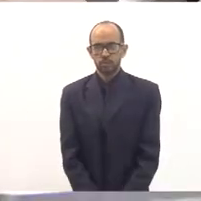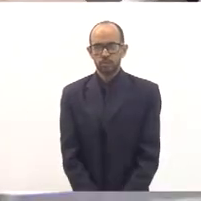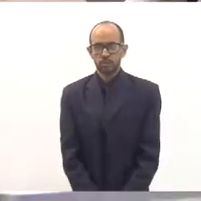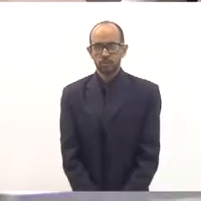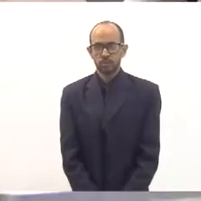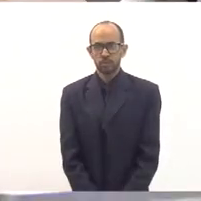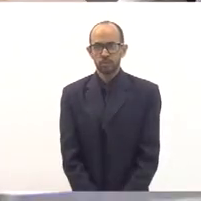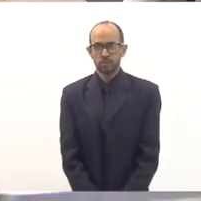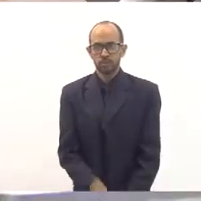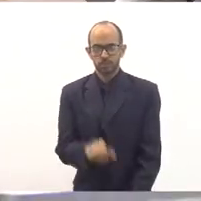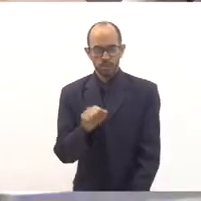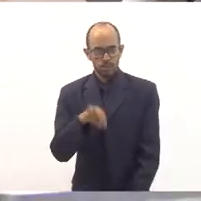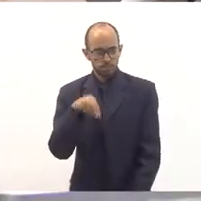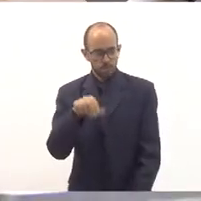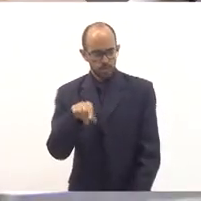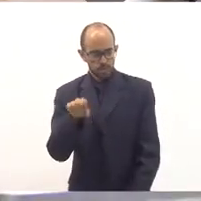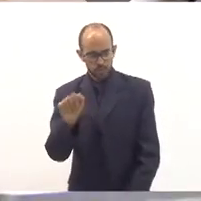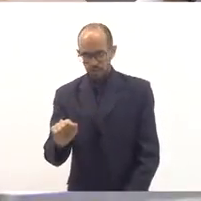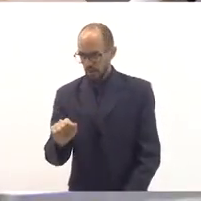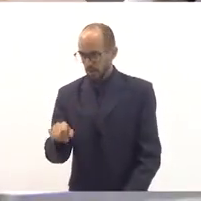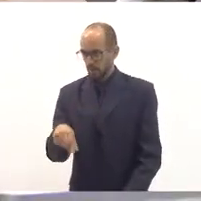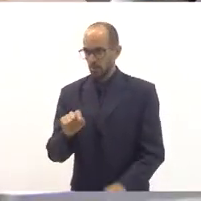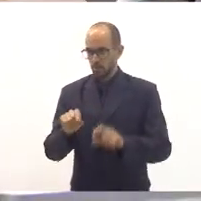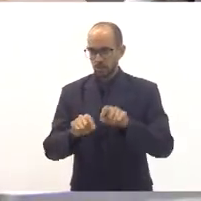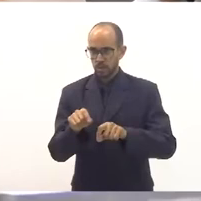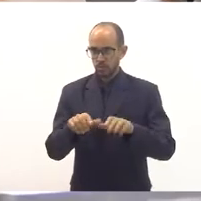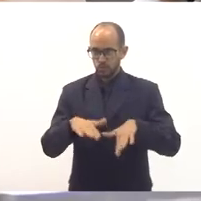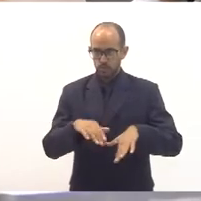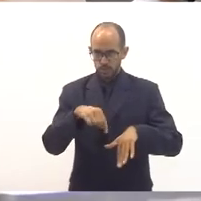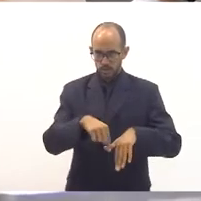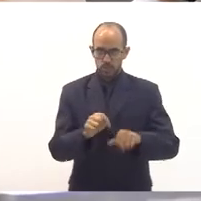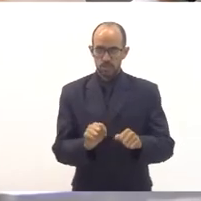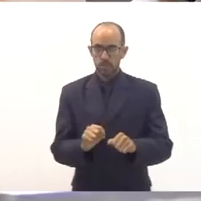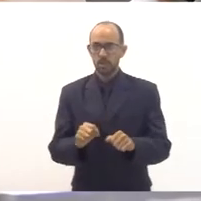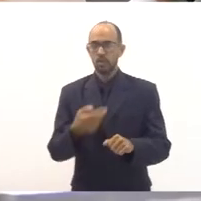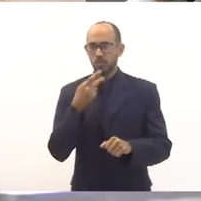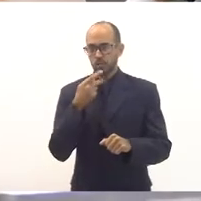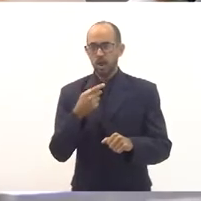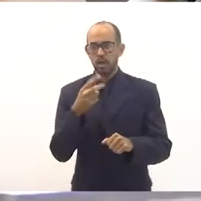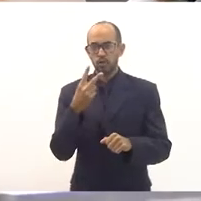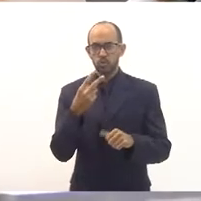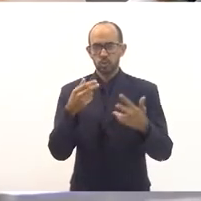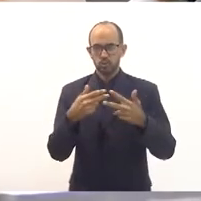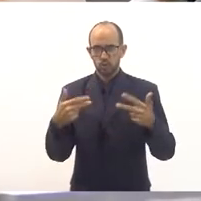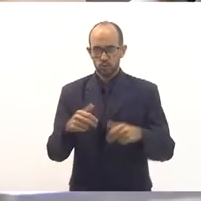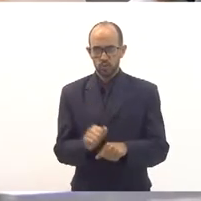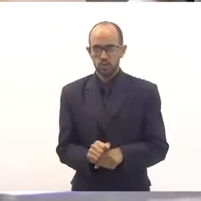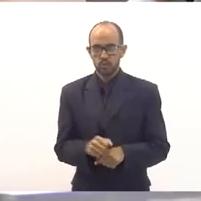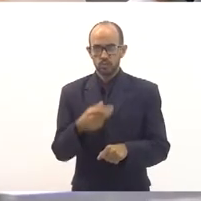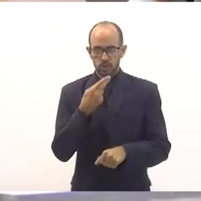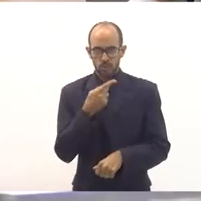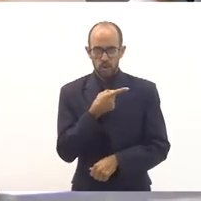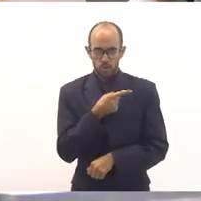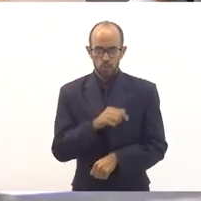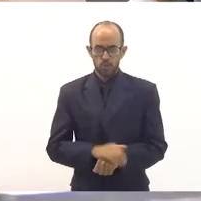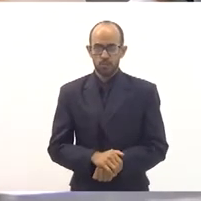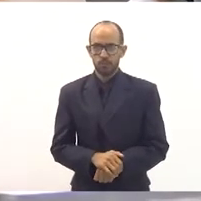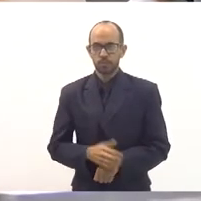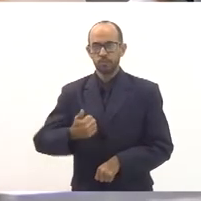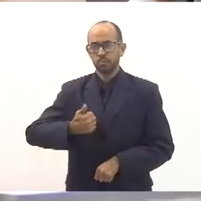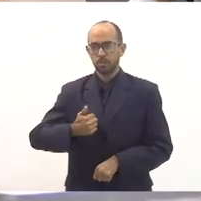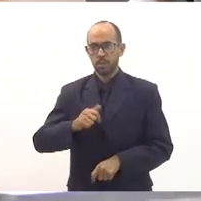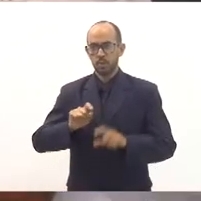Amanda que você só fazer fica aqui um pouco deixa só fazer duas Breves comentários sobre o que você falou com o